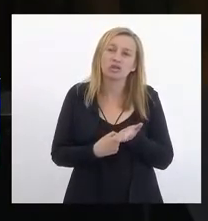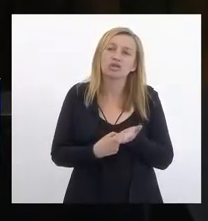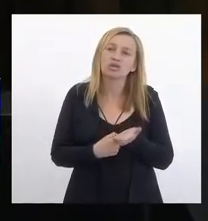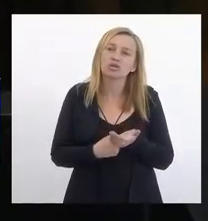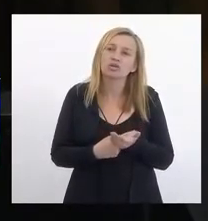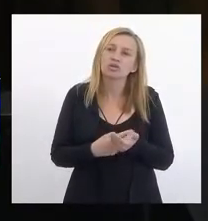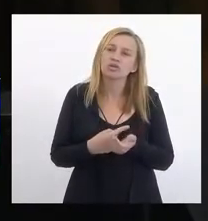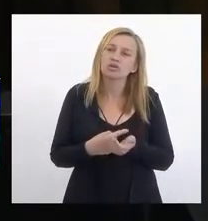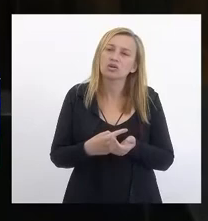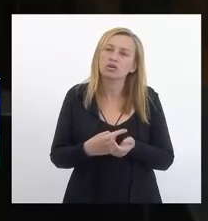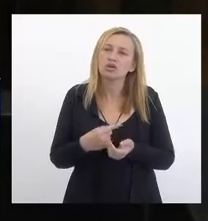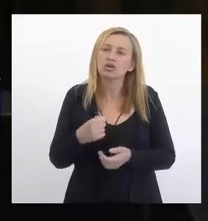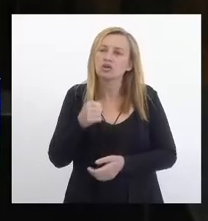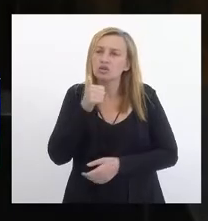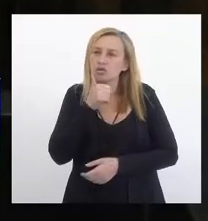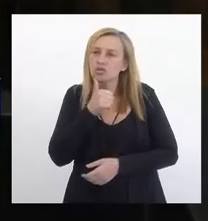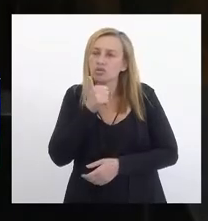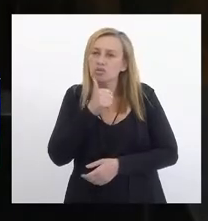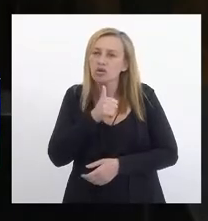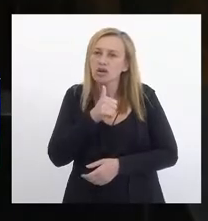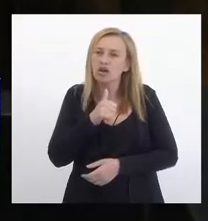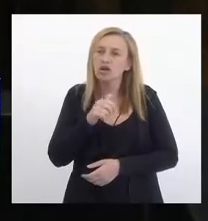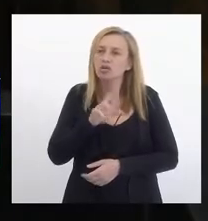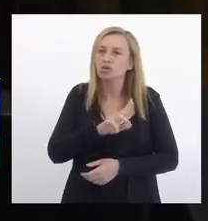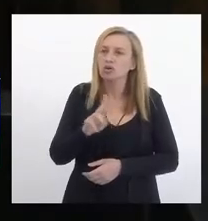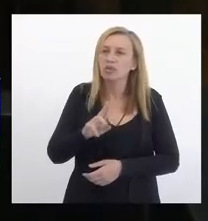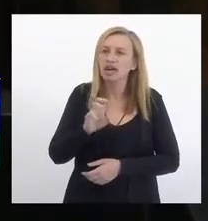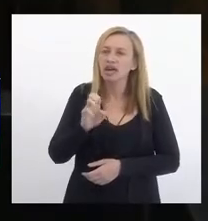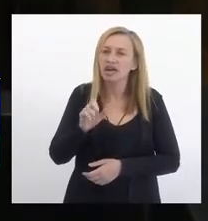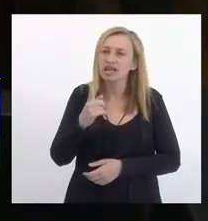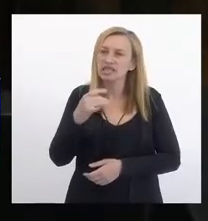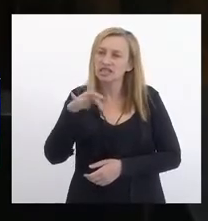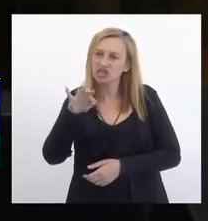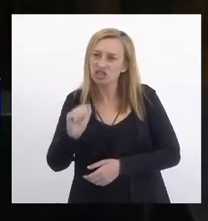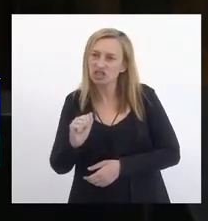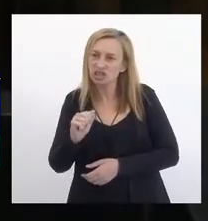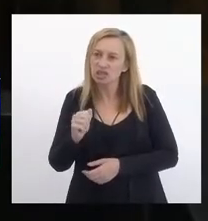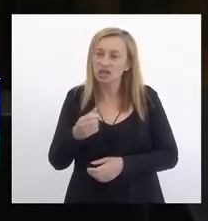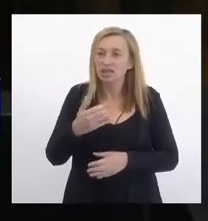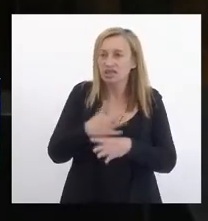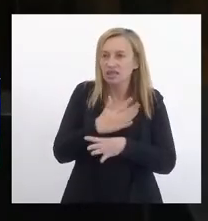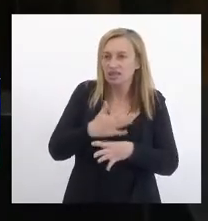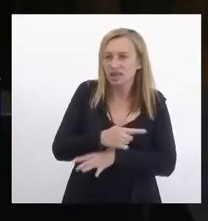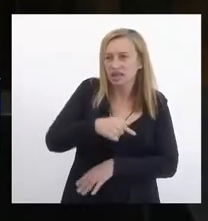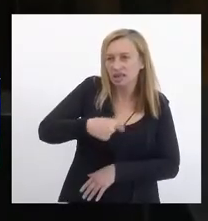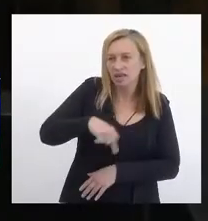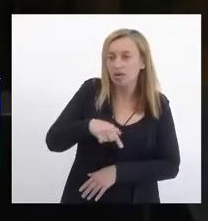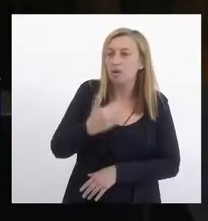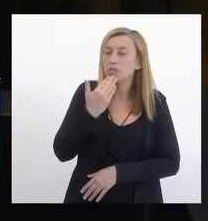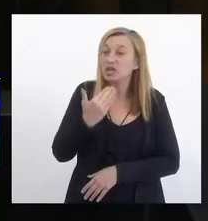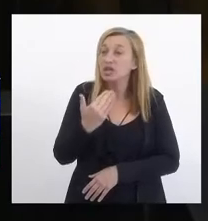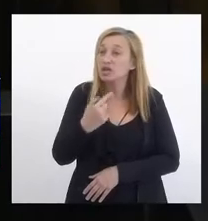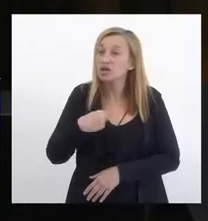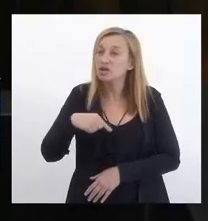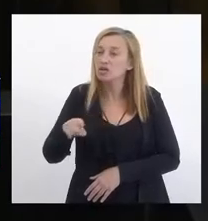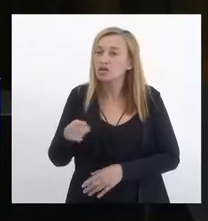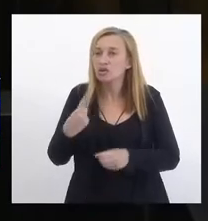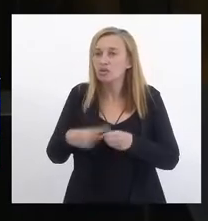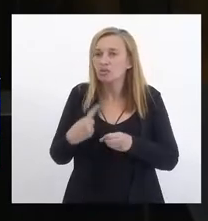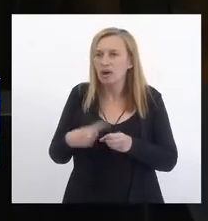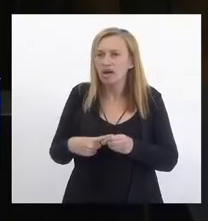um áudio de uma senhora chamada Elisângela, na minha cidade, de Queimados, na qual ela pediu que eu estivesse no